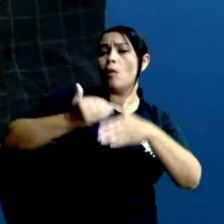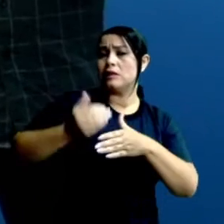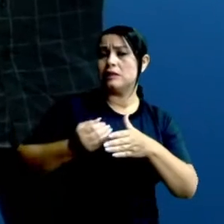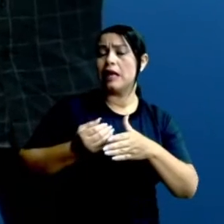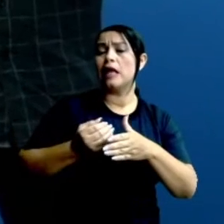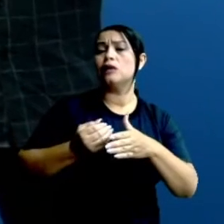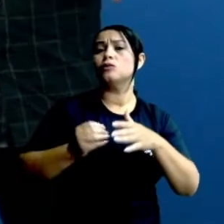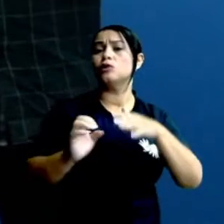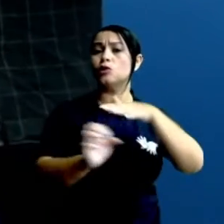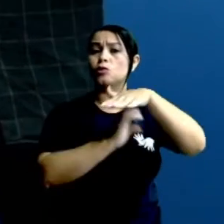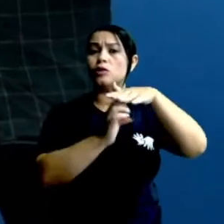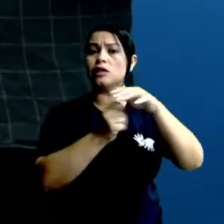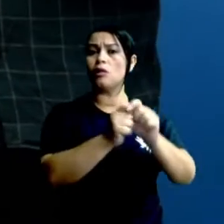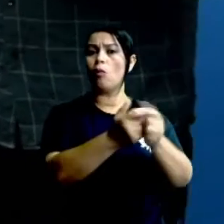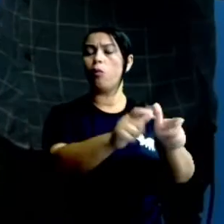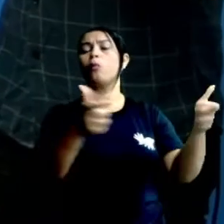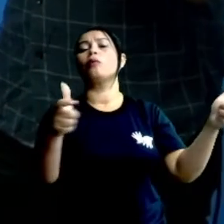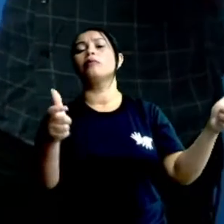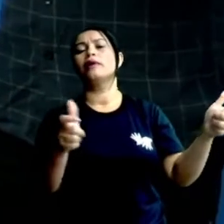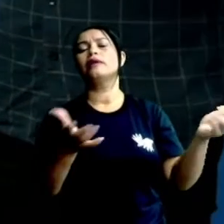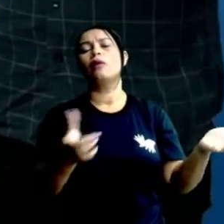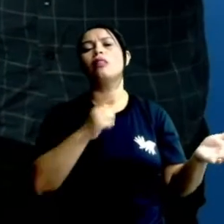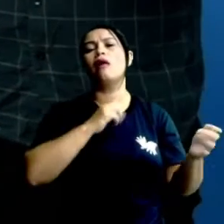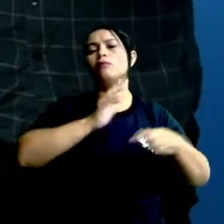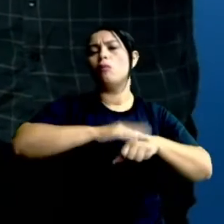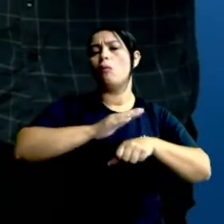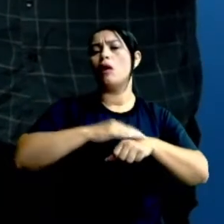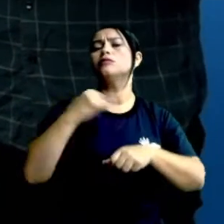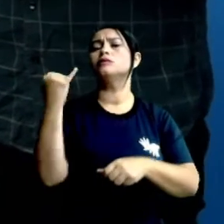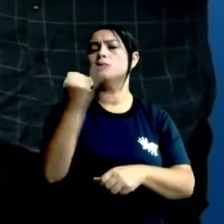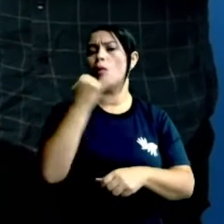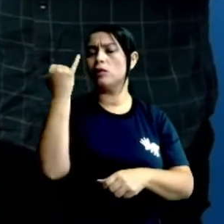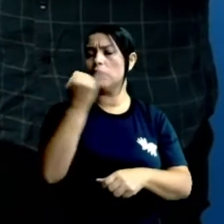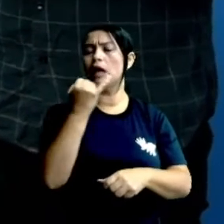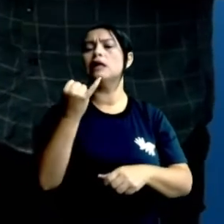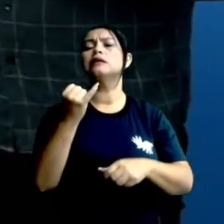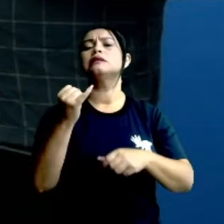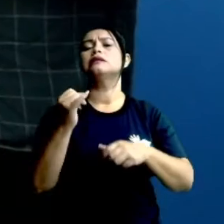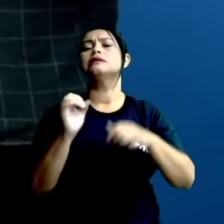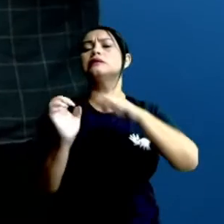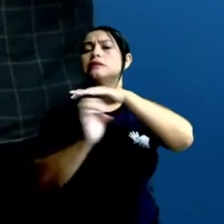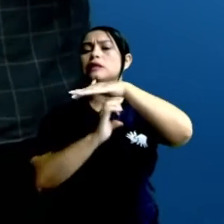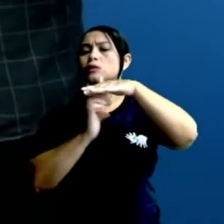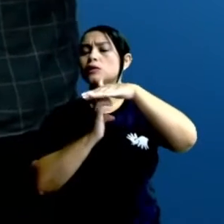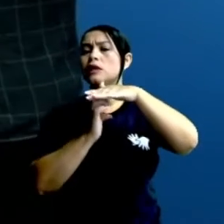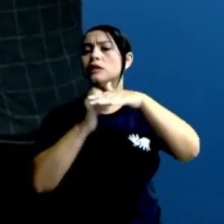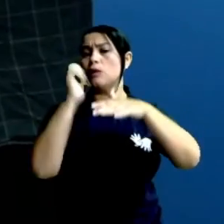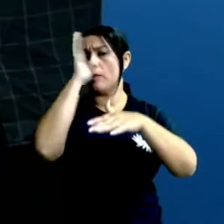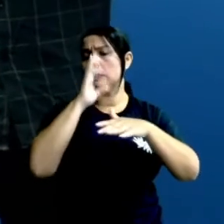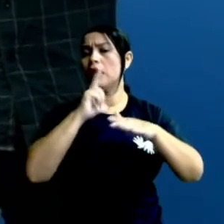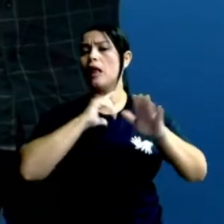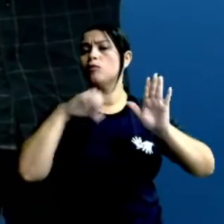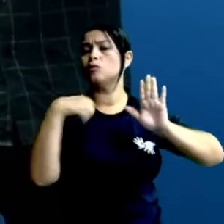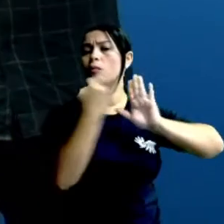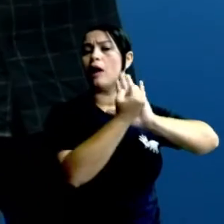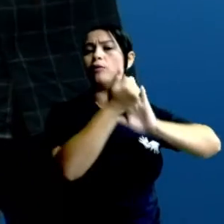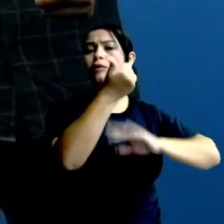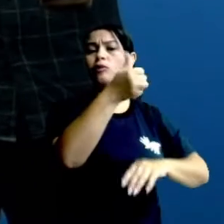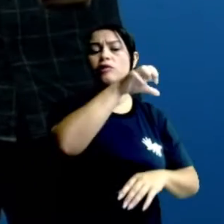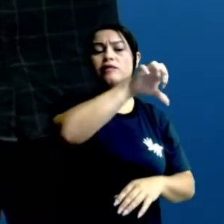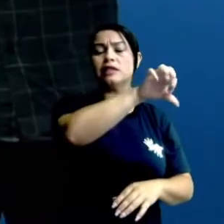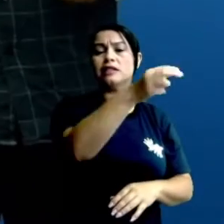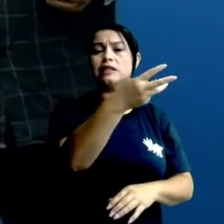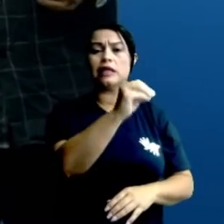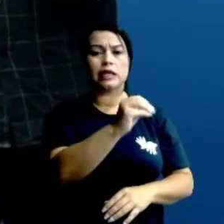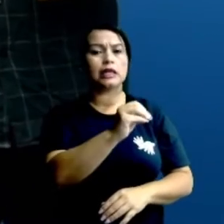industrialização se intensificou, tá bom? Então a gente tem, assim, momentos importantes, né, na industrialização brasileira. A gente tem um marco aí em 1930,